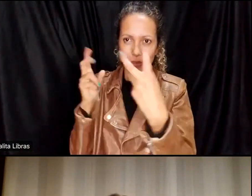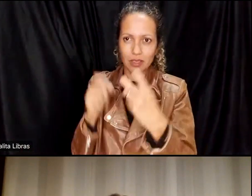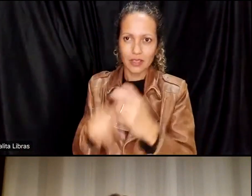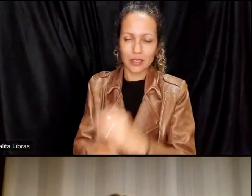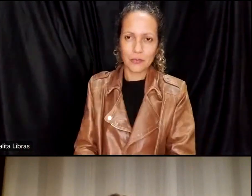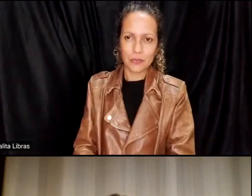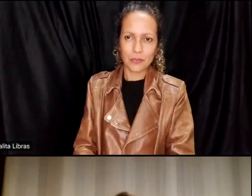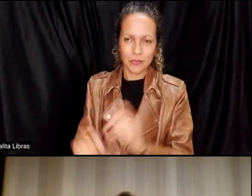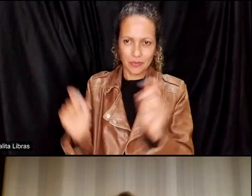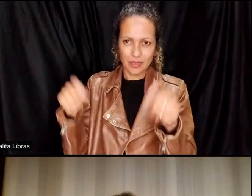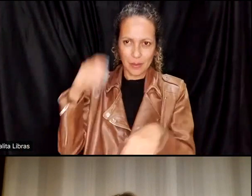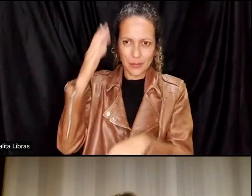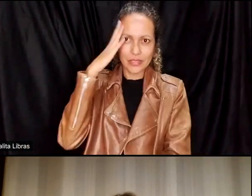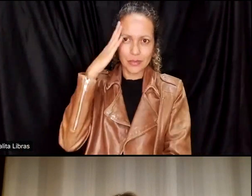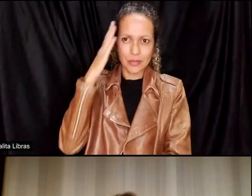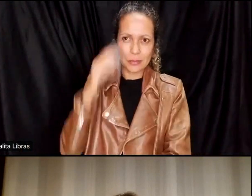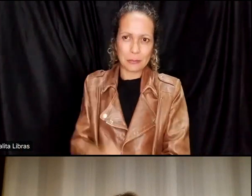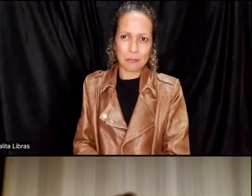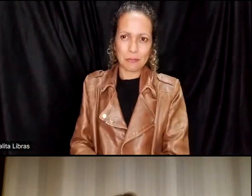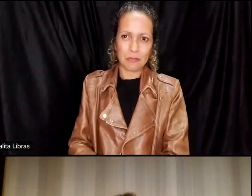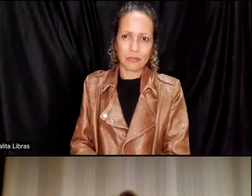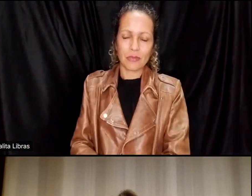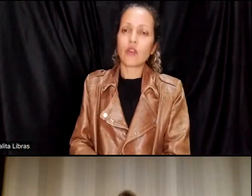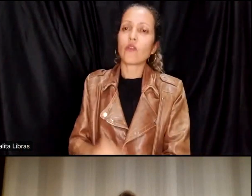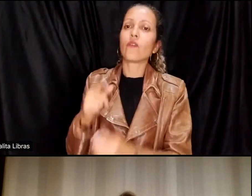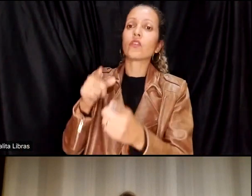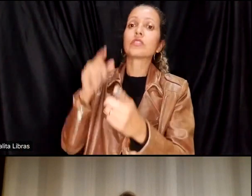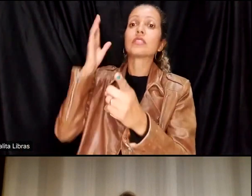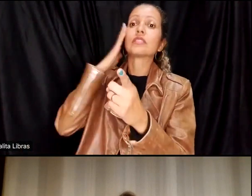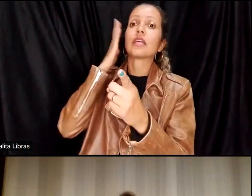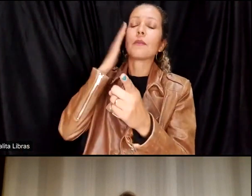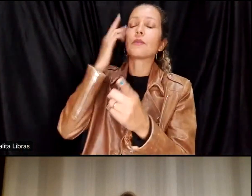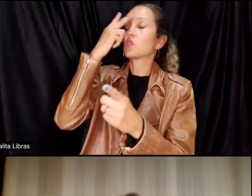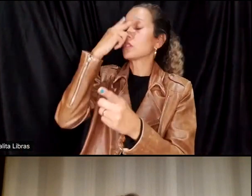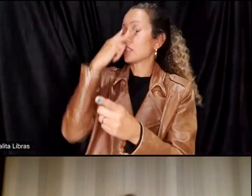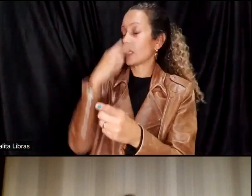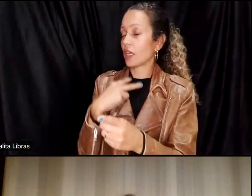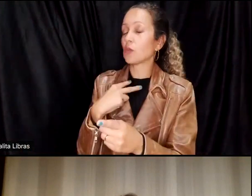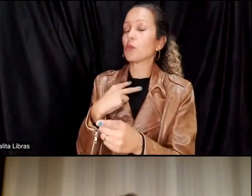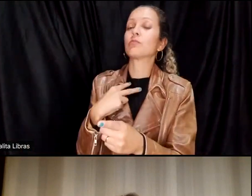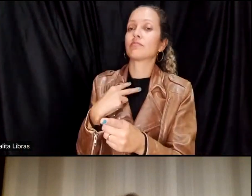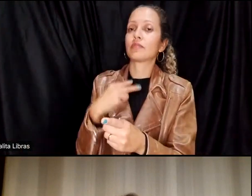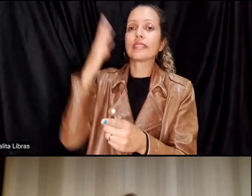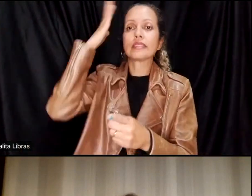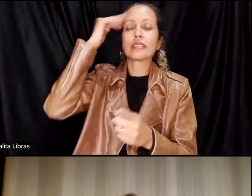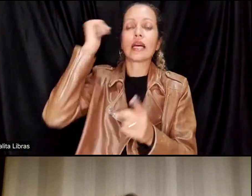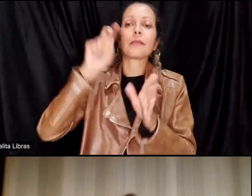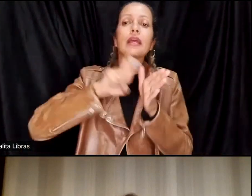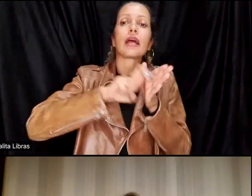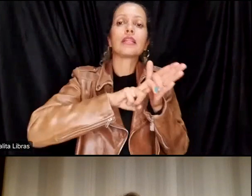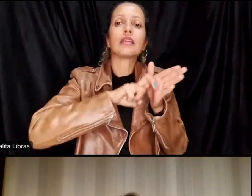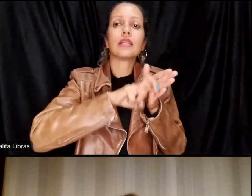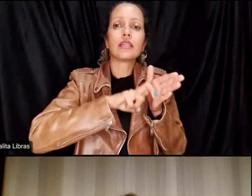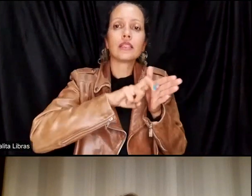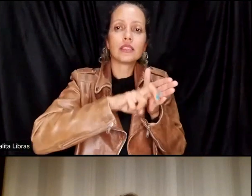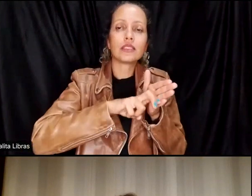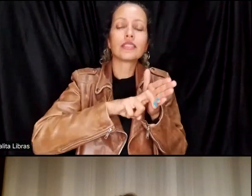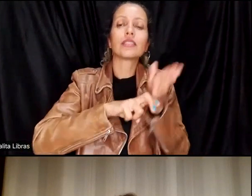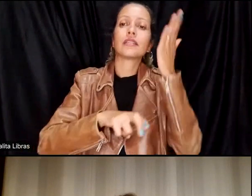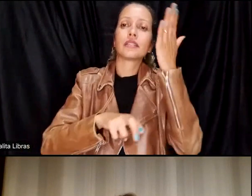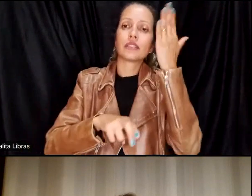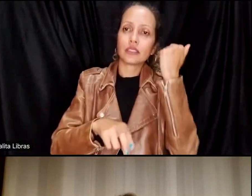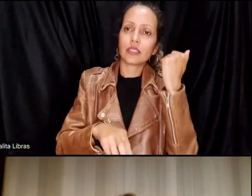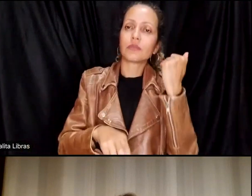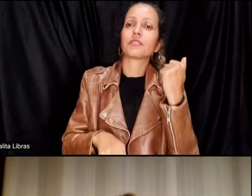tem um cego, você sabe se tem uma pessoa que é cadeirante, é, que tem um tipo, mas o